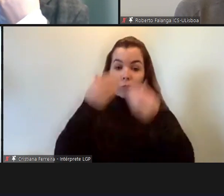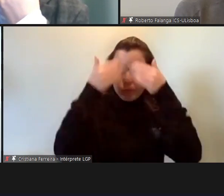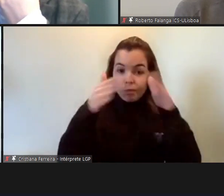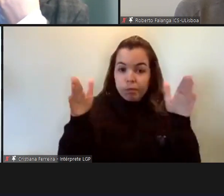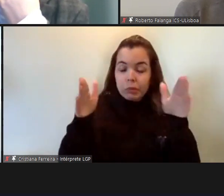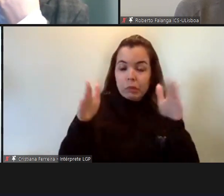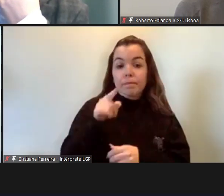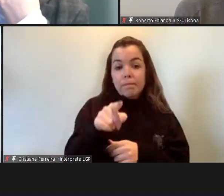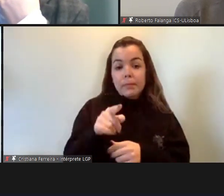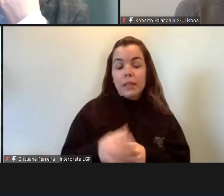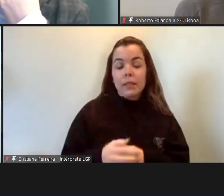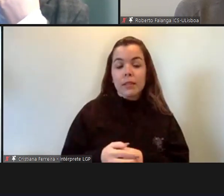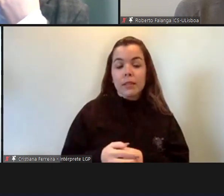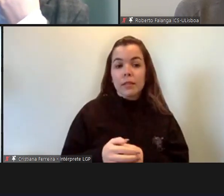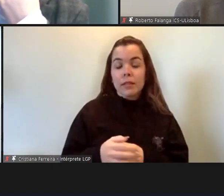nesse pacote